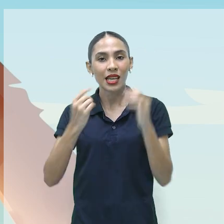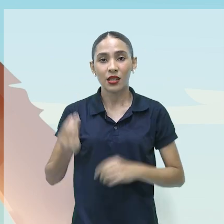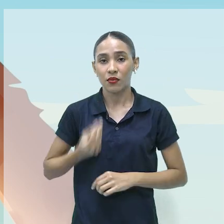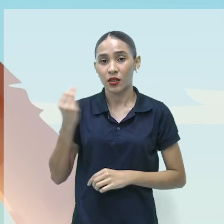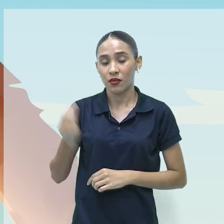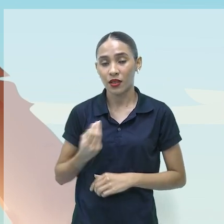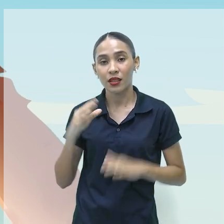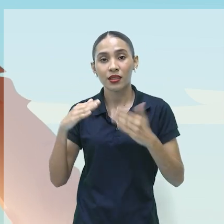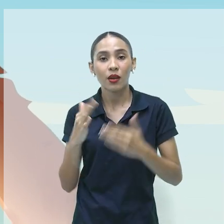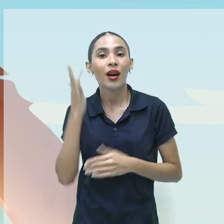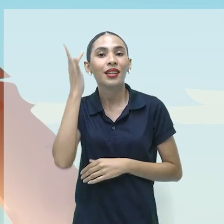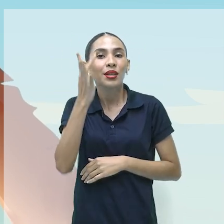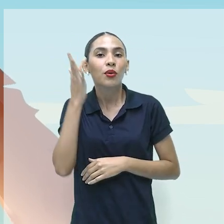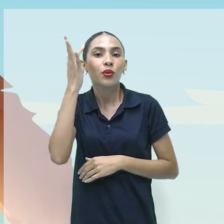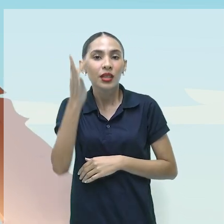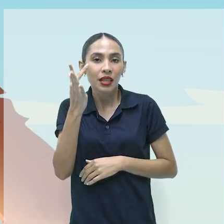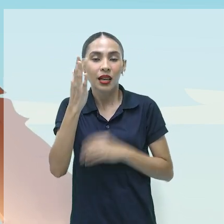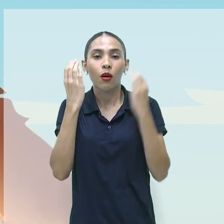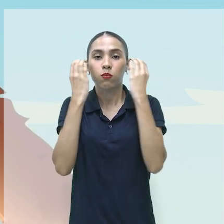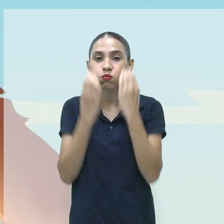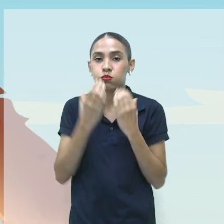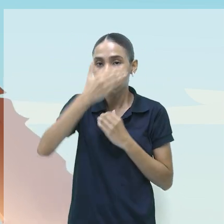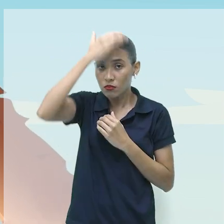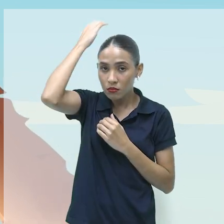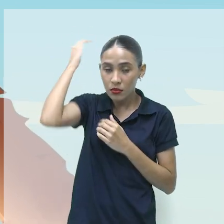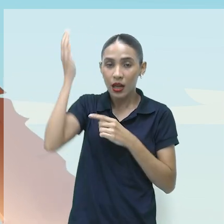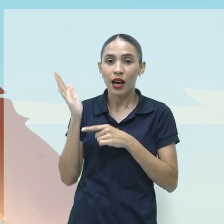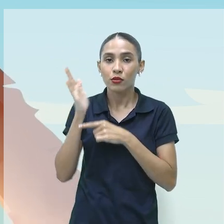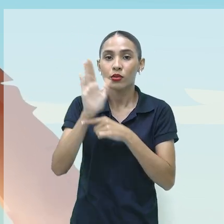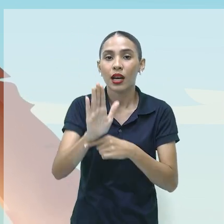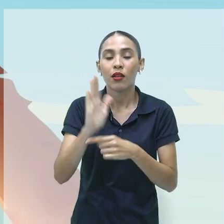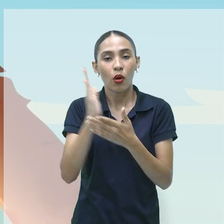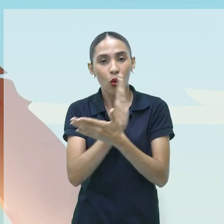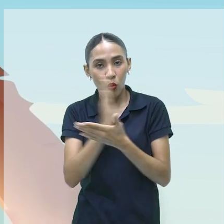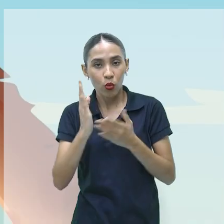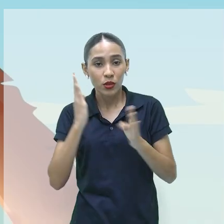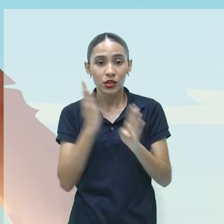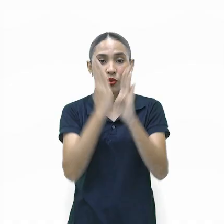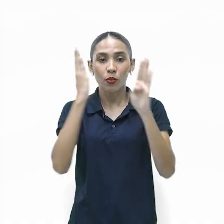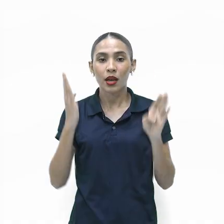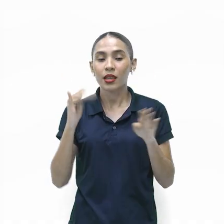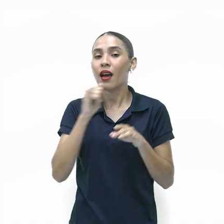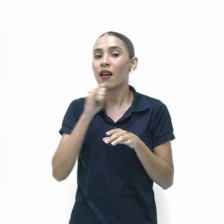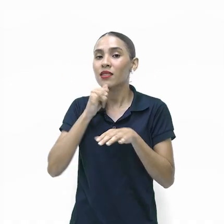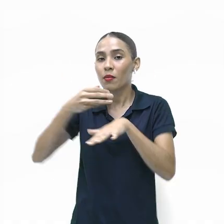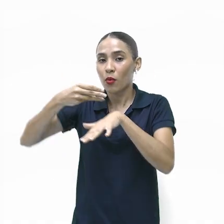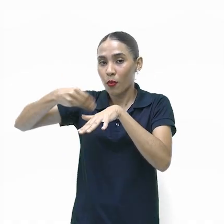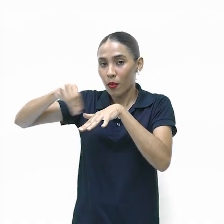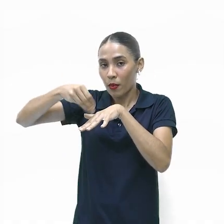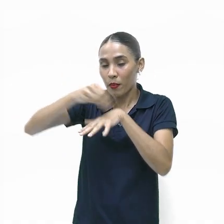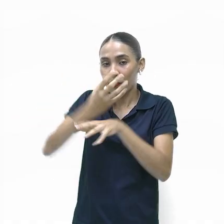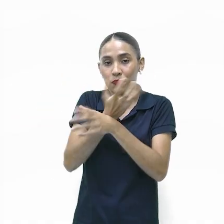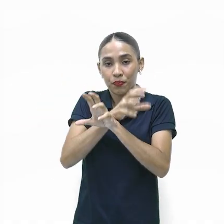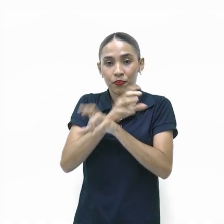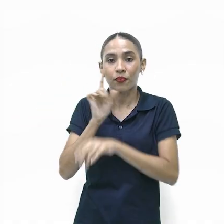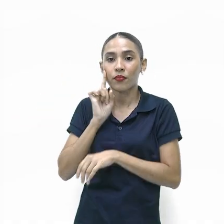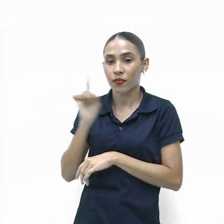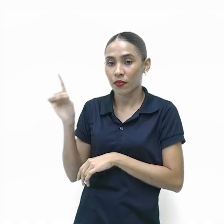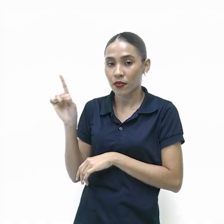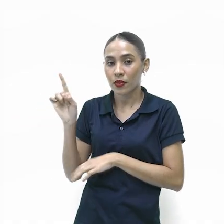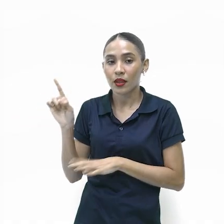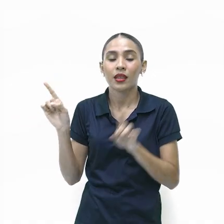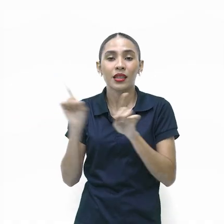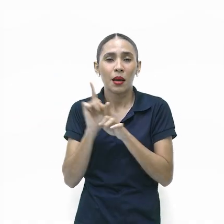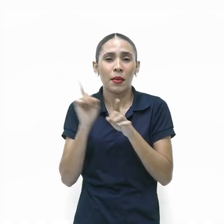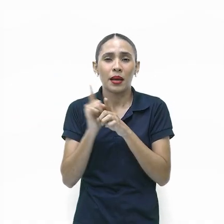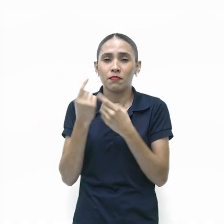as teorias aí de Darwin, elas corroboraram com algumas descobertas, como fósseis, por exemplo. Né? Os